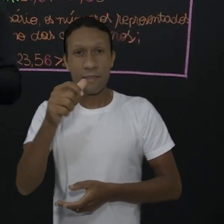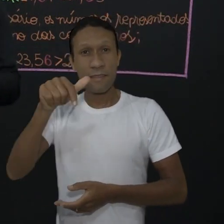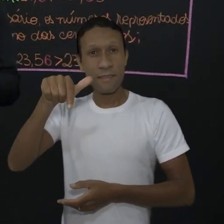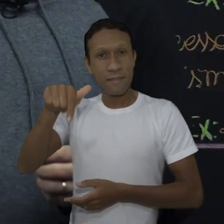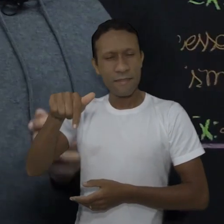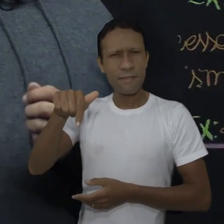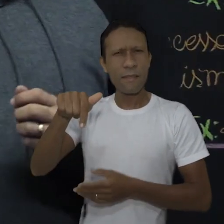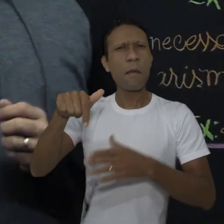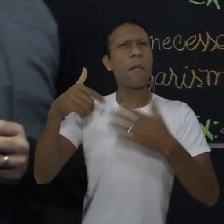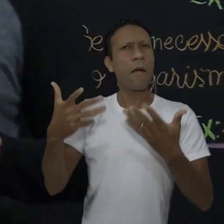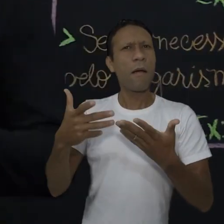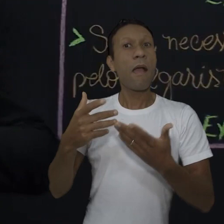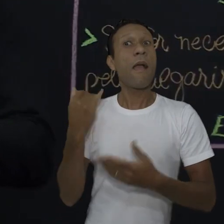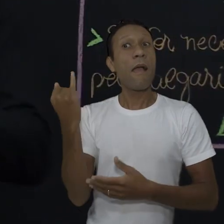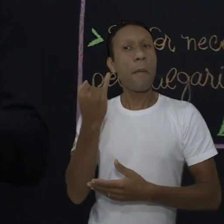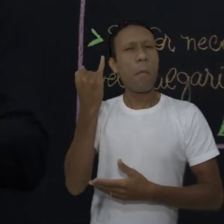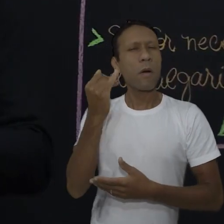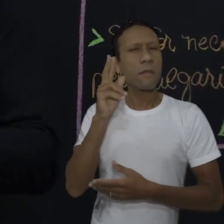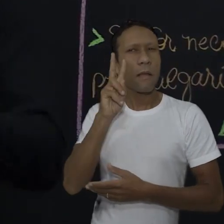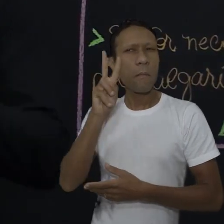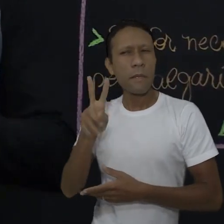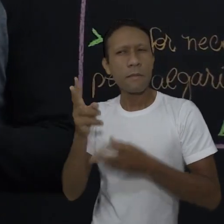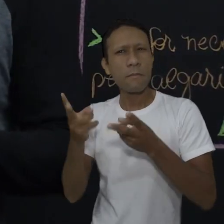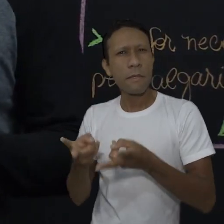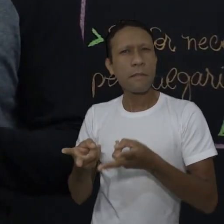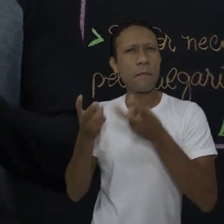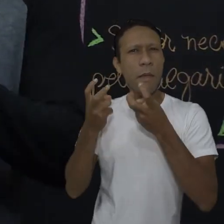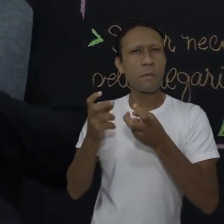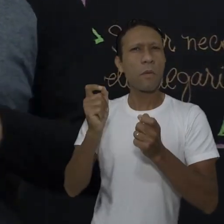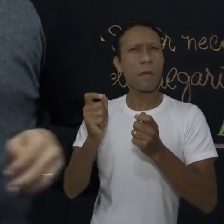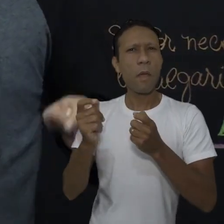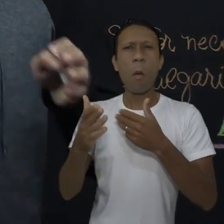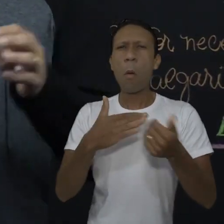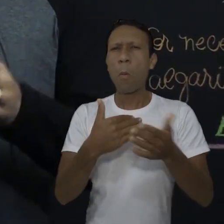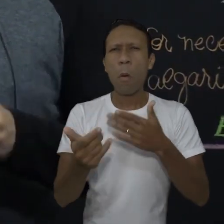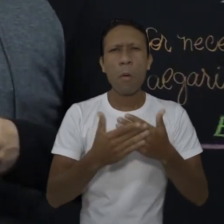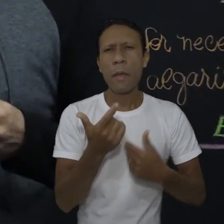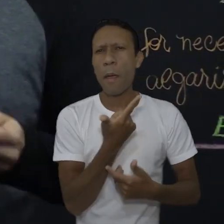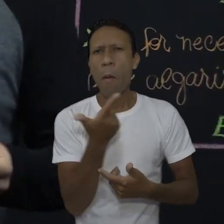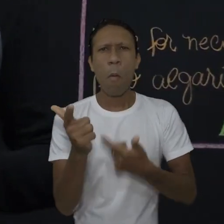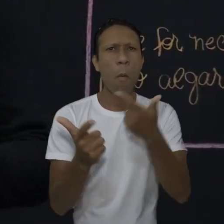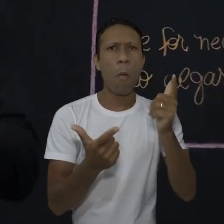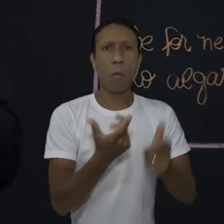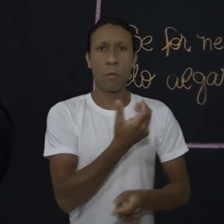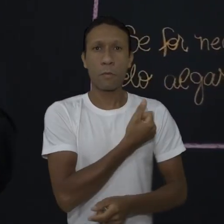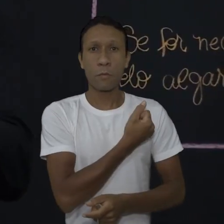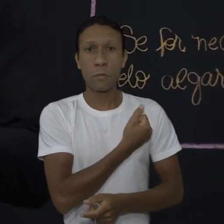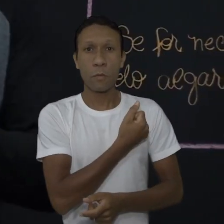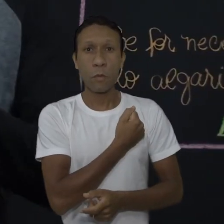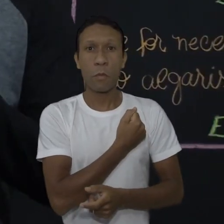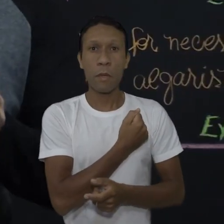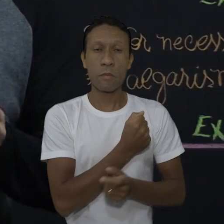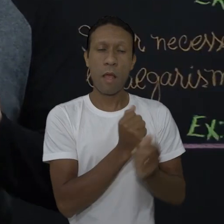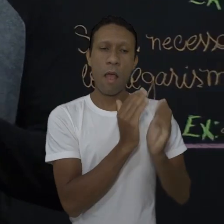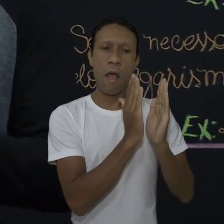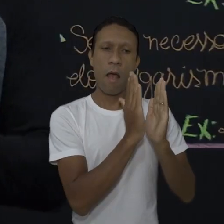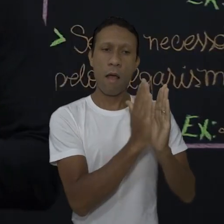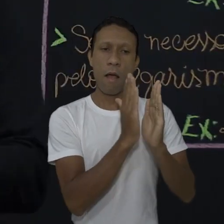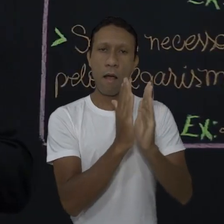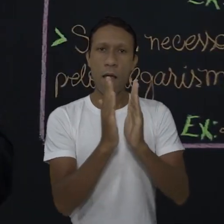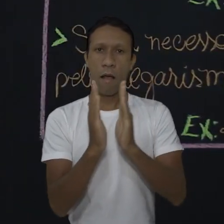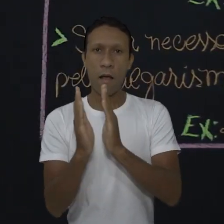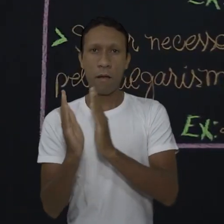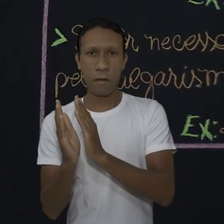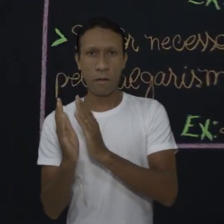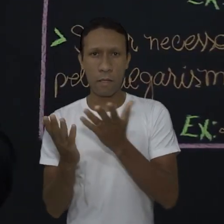1234,567. E aí é importante que você identifique nesse número e em qualquer outro número decimal as suas ordens, as